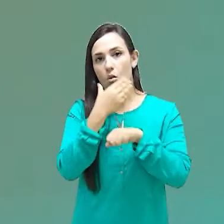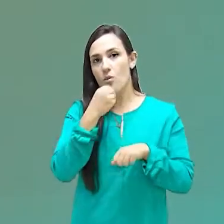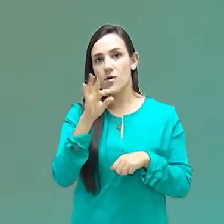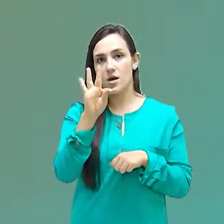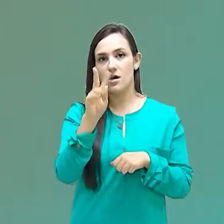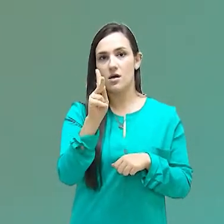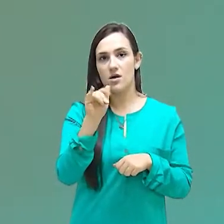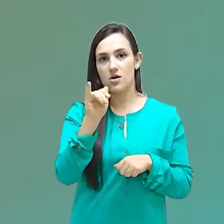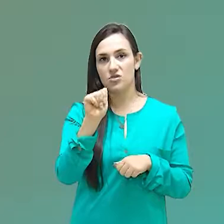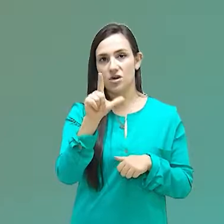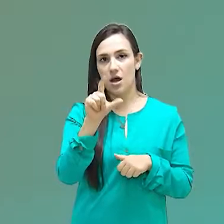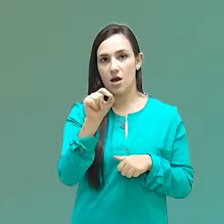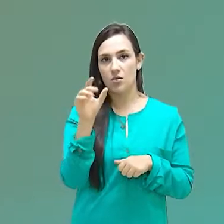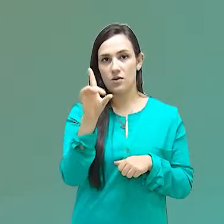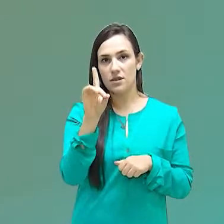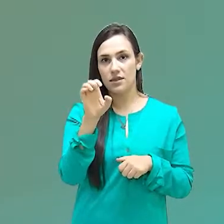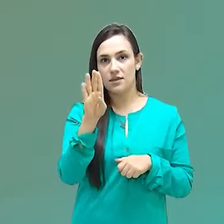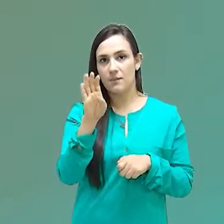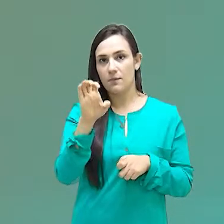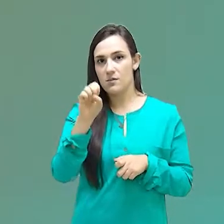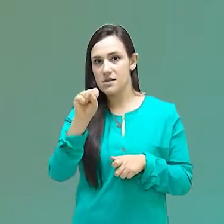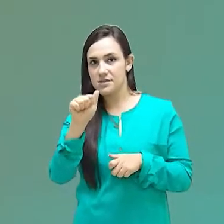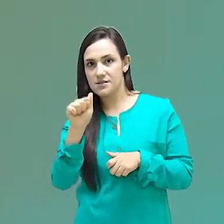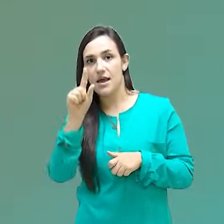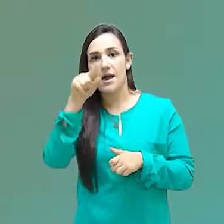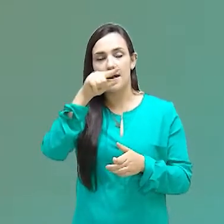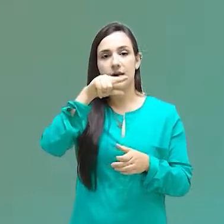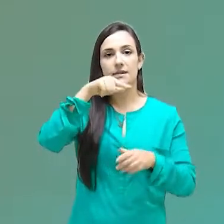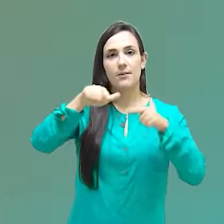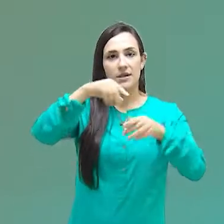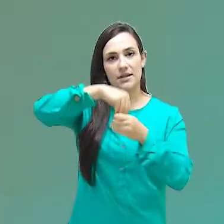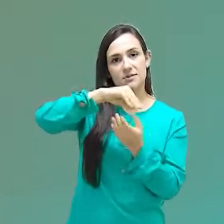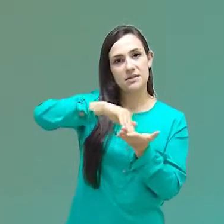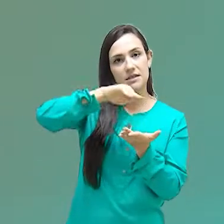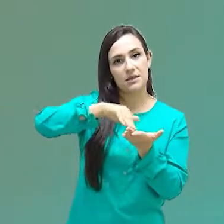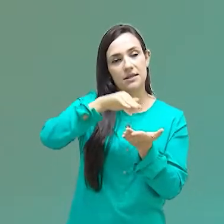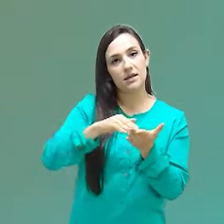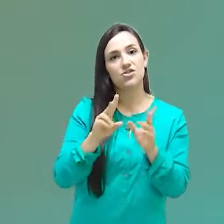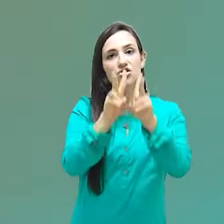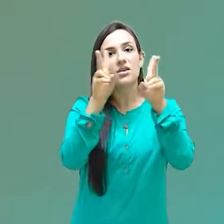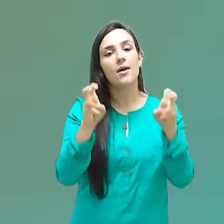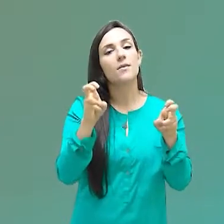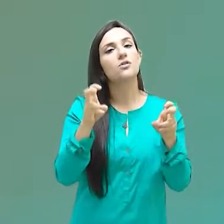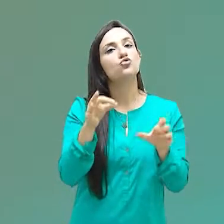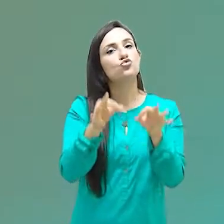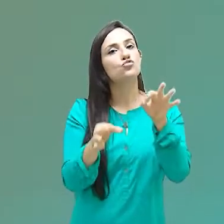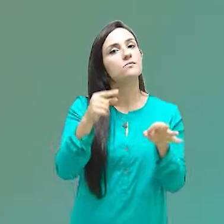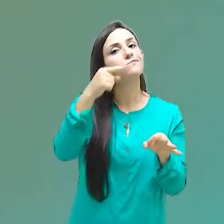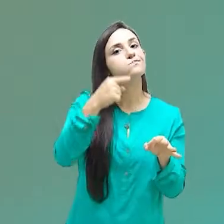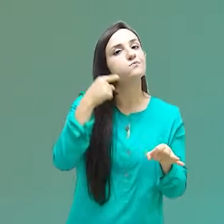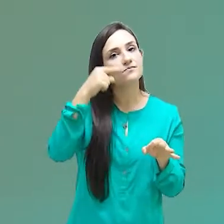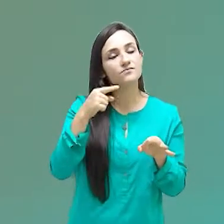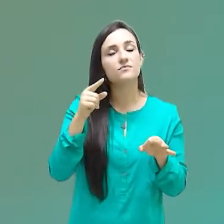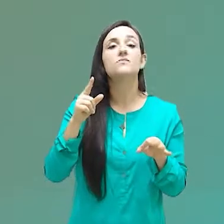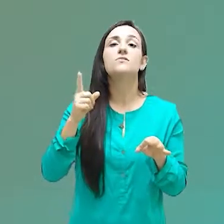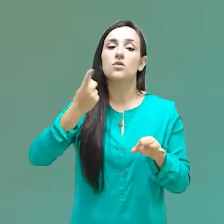explicando sobre o trabalho das consolidações de leis estaduais que foram publicadas pela Assembleia. O que você está achando da